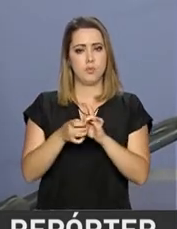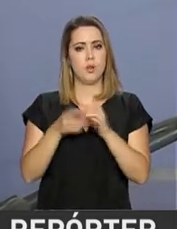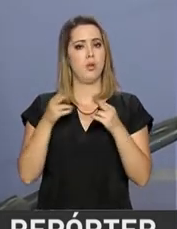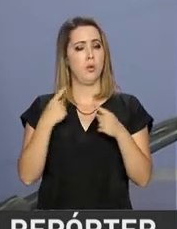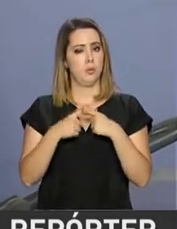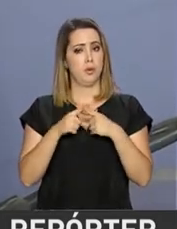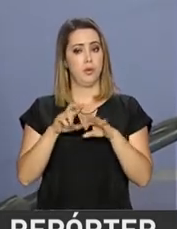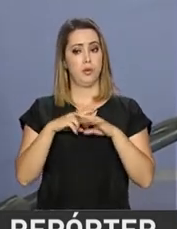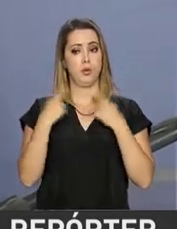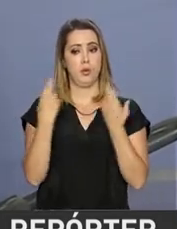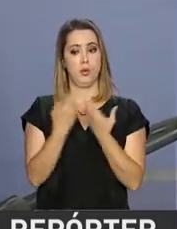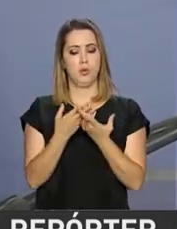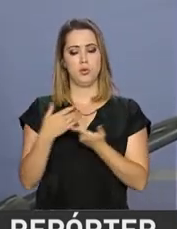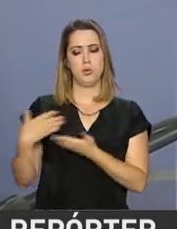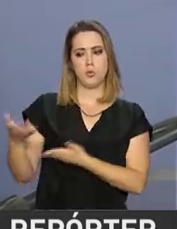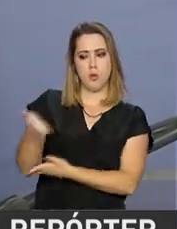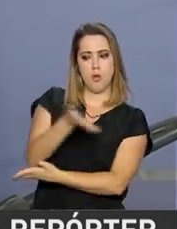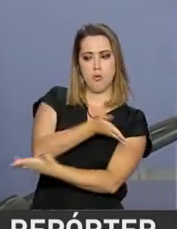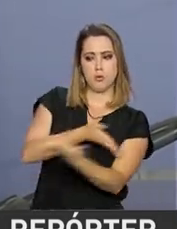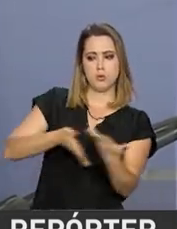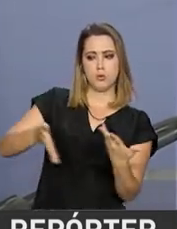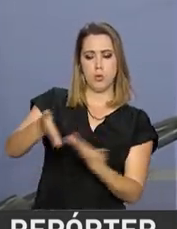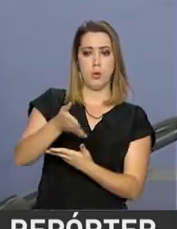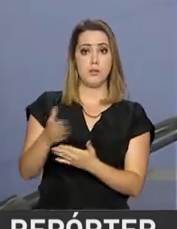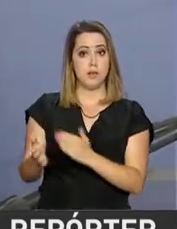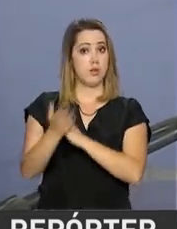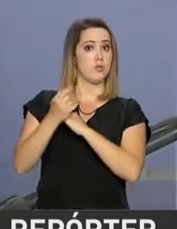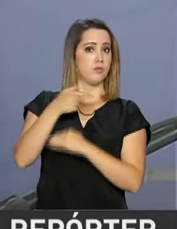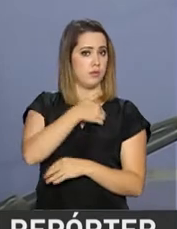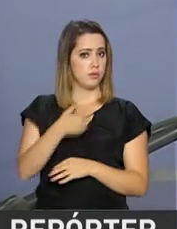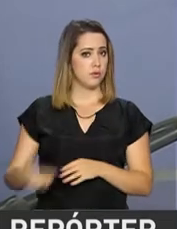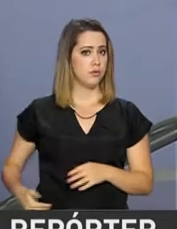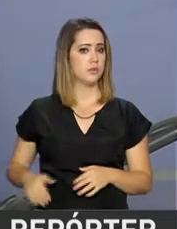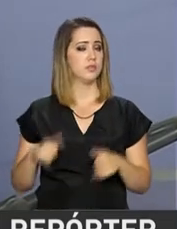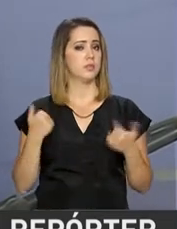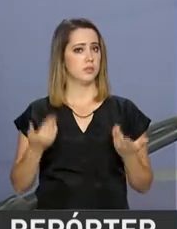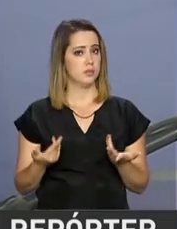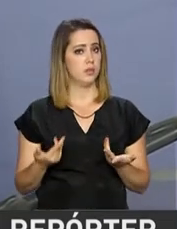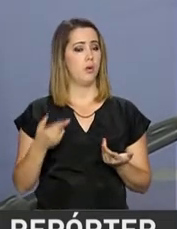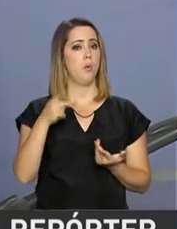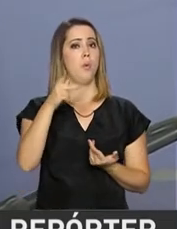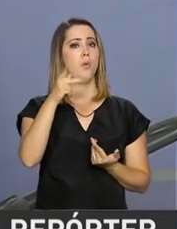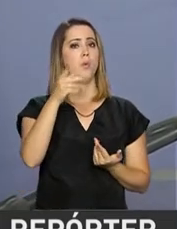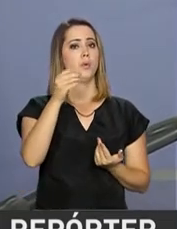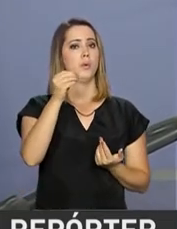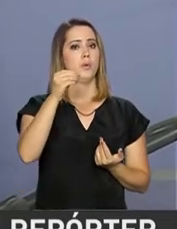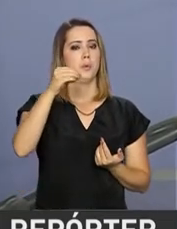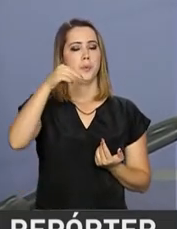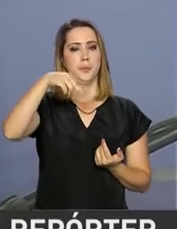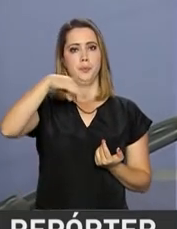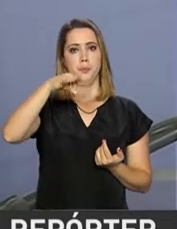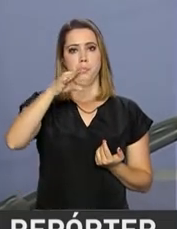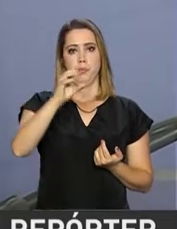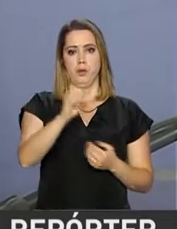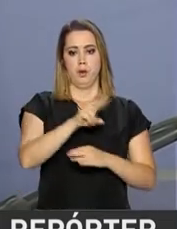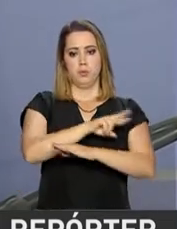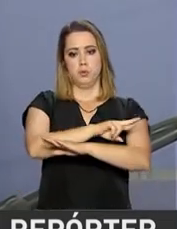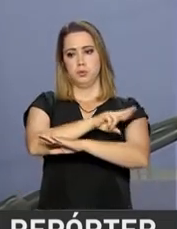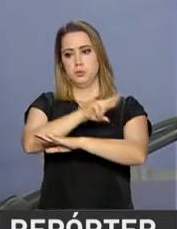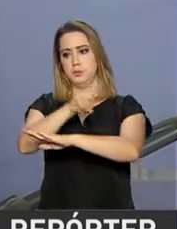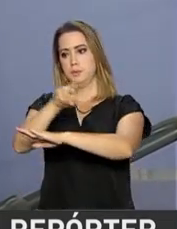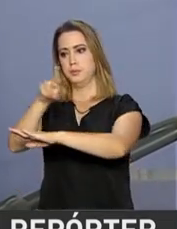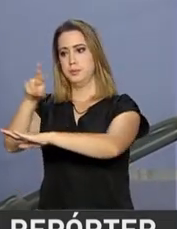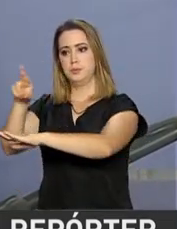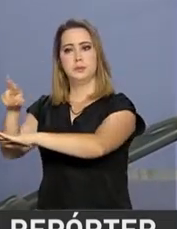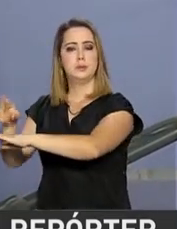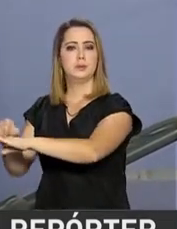que eles colaborassem com o governo ea ponte é isso ela tem sempre faz trajeto uma idéia